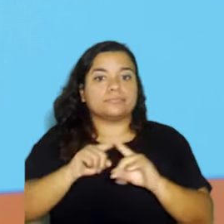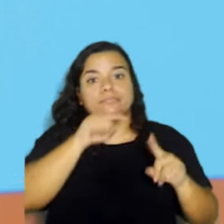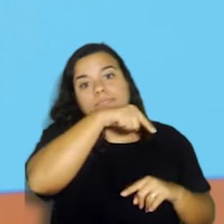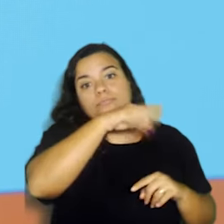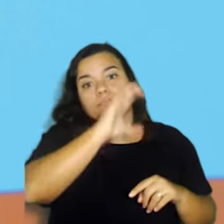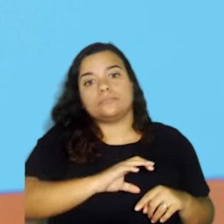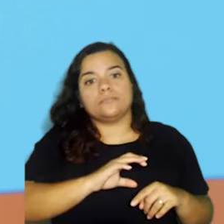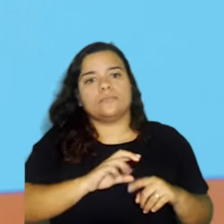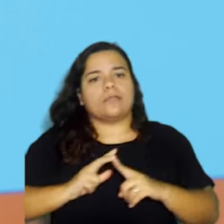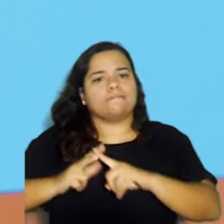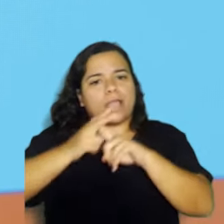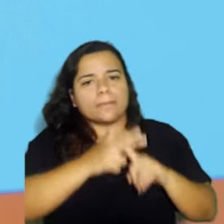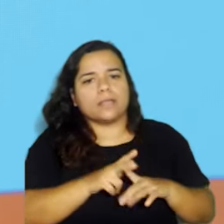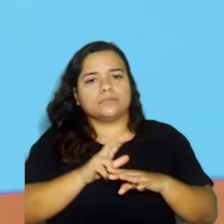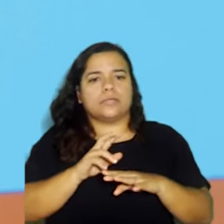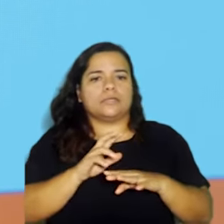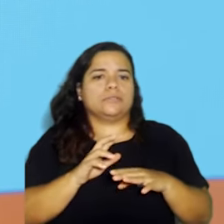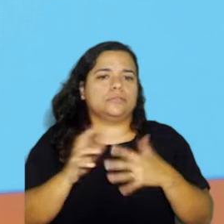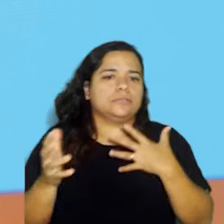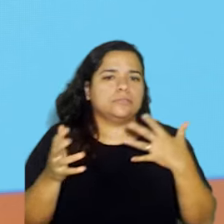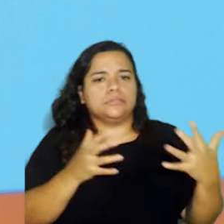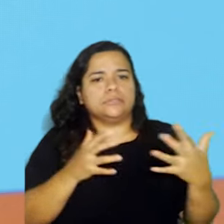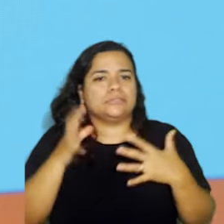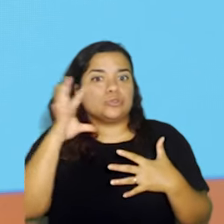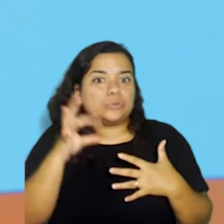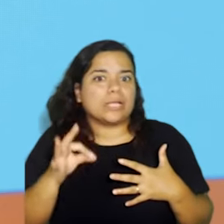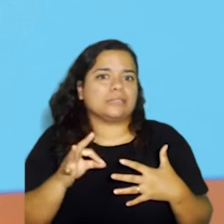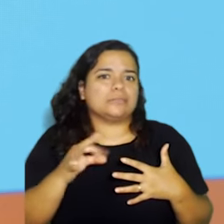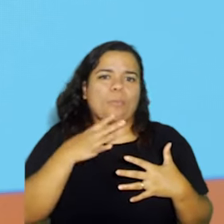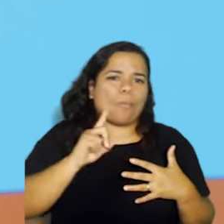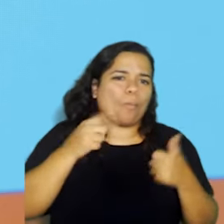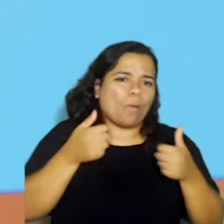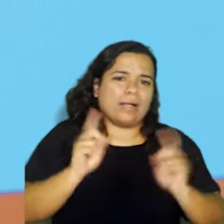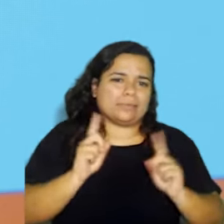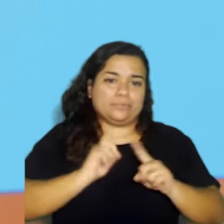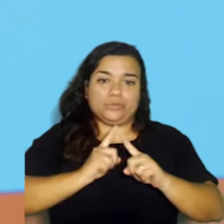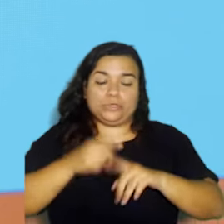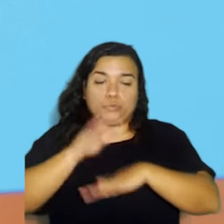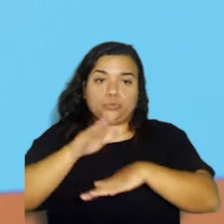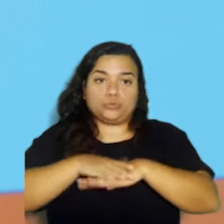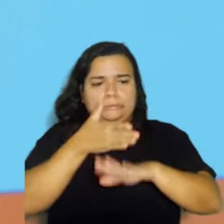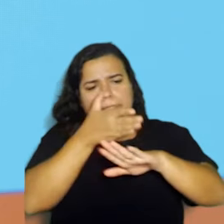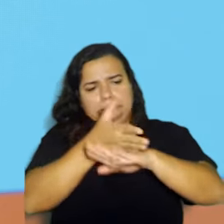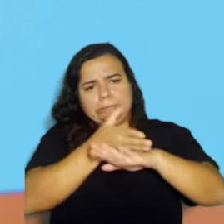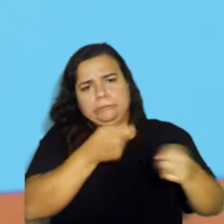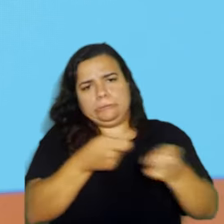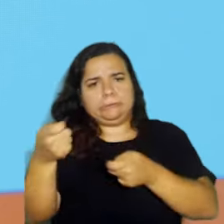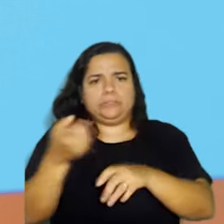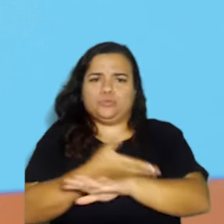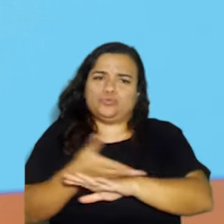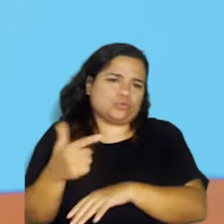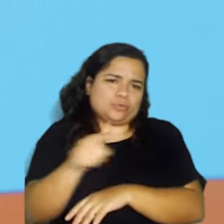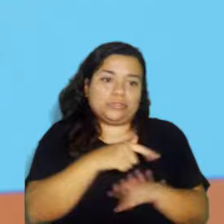sem ter muito né clareamento porque não gostam né a gente não tem muito o o costume de acessar né o manual